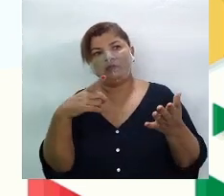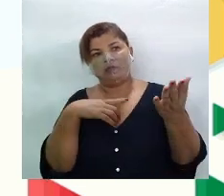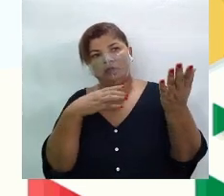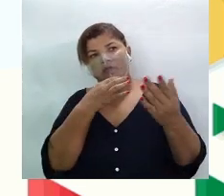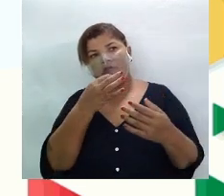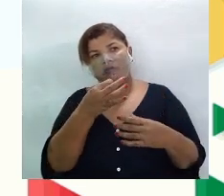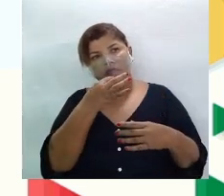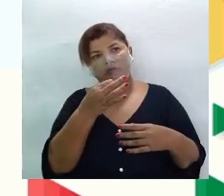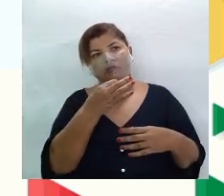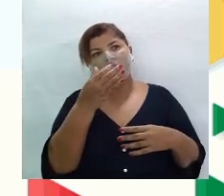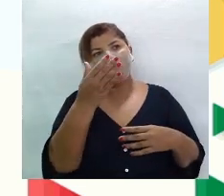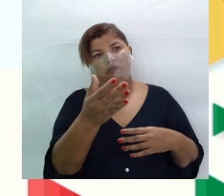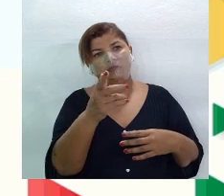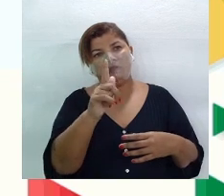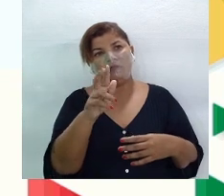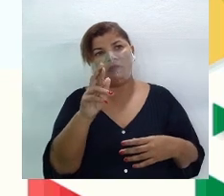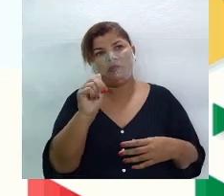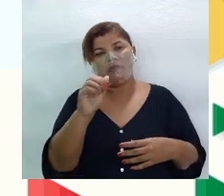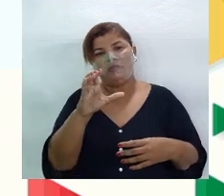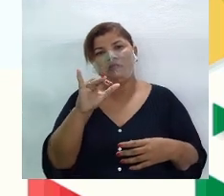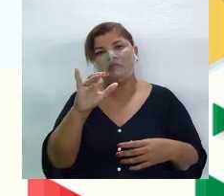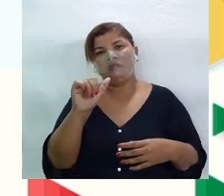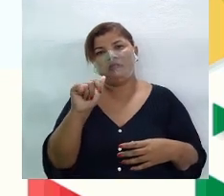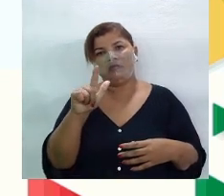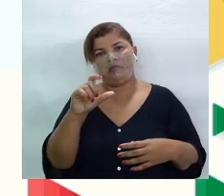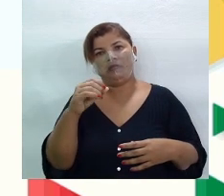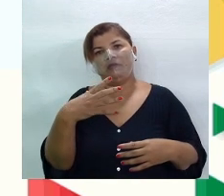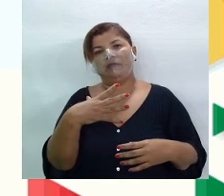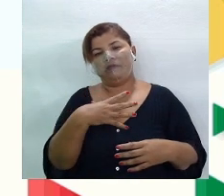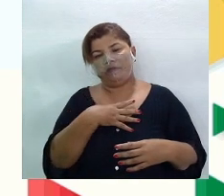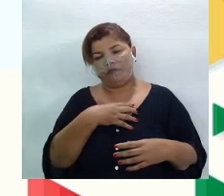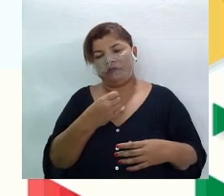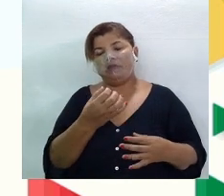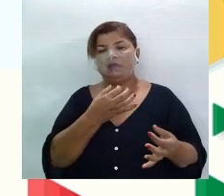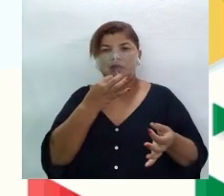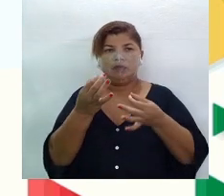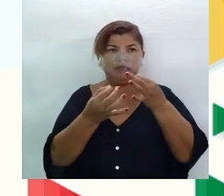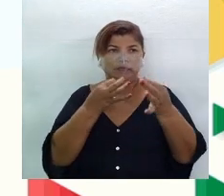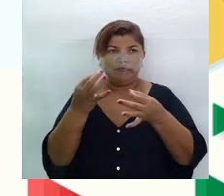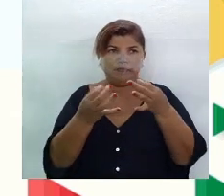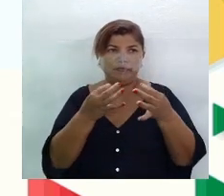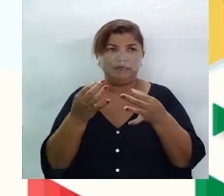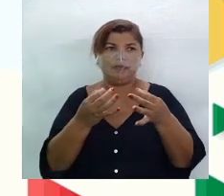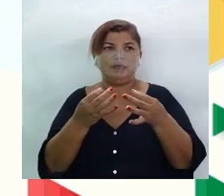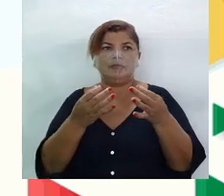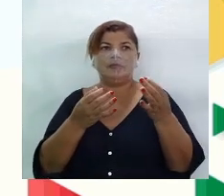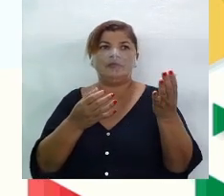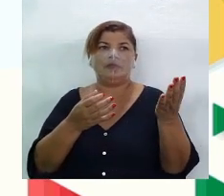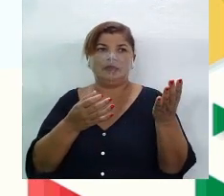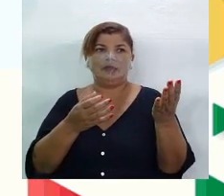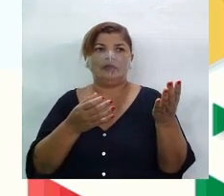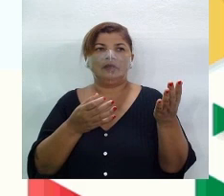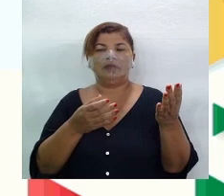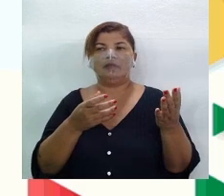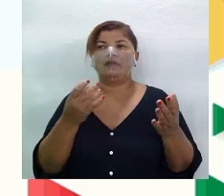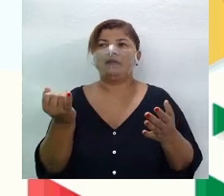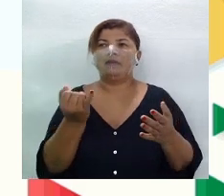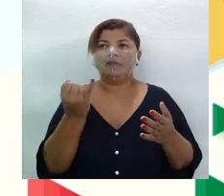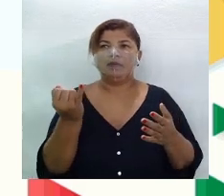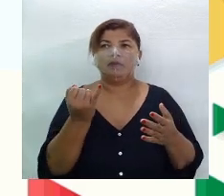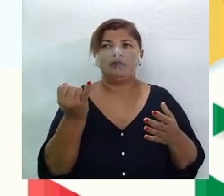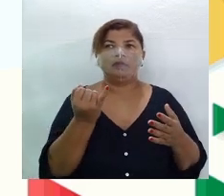né? Graciliano Ramos. Né? Interessante que, outro comentário, por favor. Quando ele fala, acho que é importante